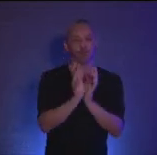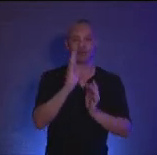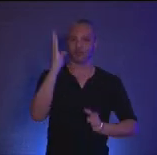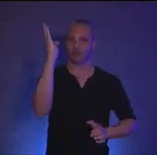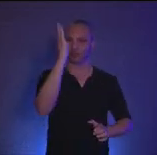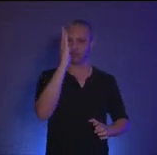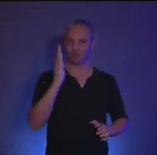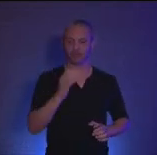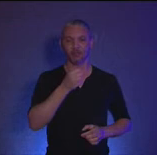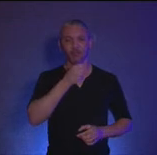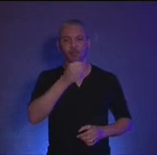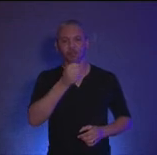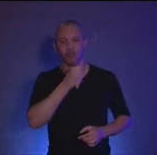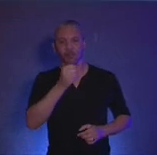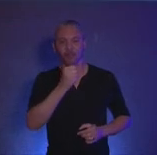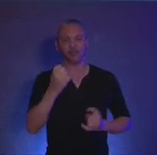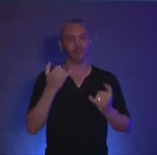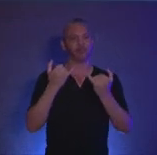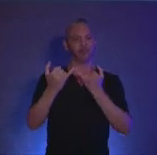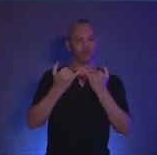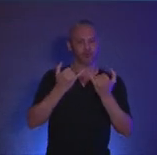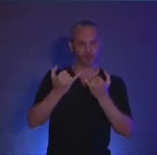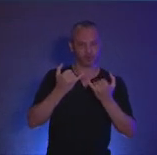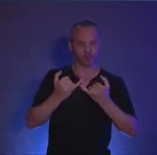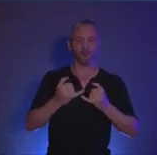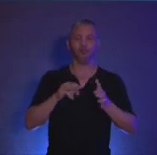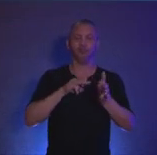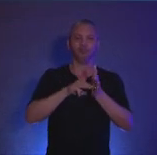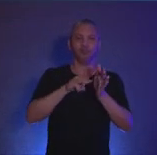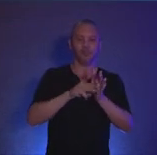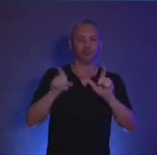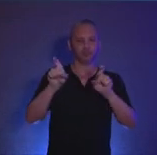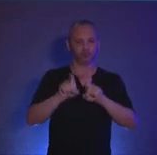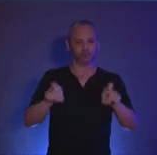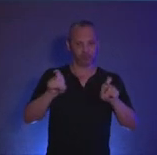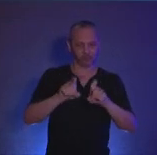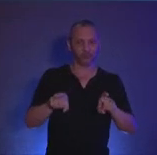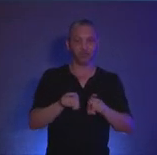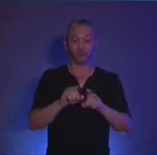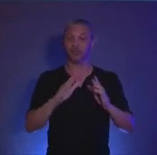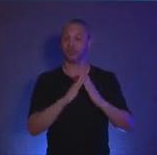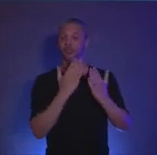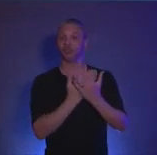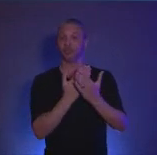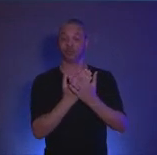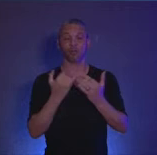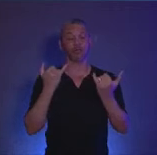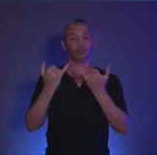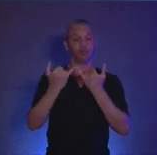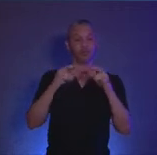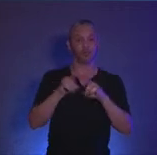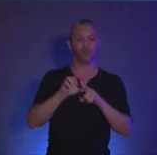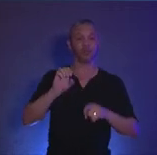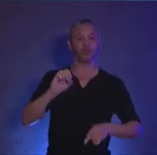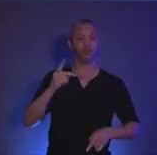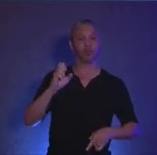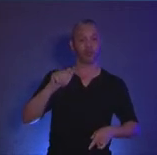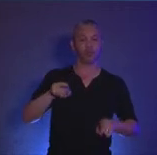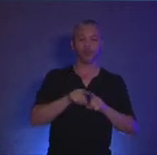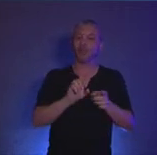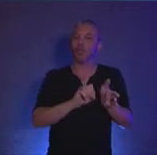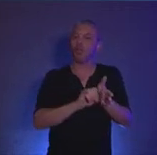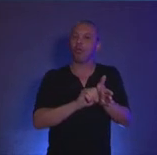Jornalismo de Dados e Métodos Digitais, o CODA-BR, e é organizado pela Escola de Dados e pela Open Knowledge Brasil, com apoio do Google